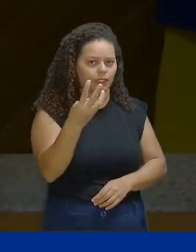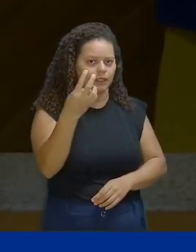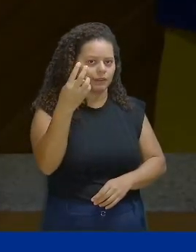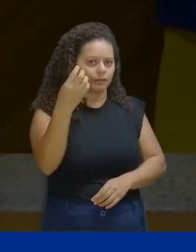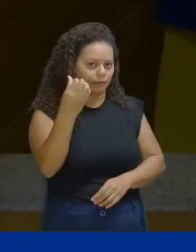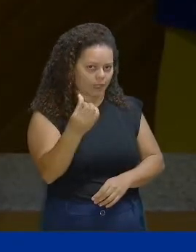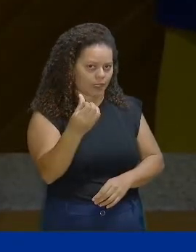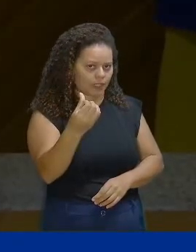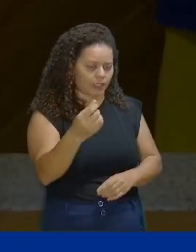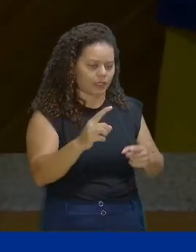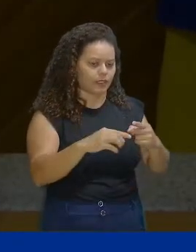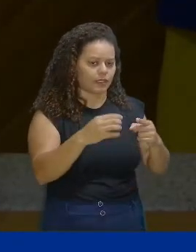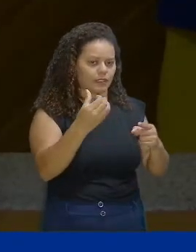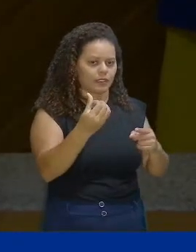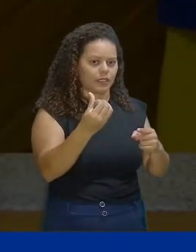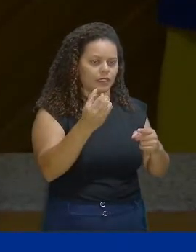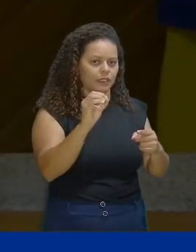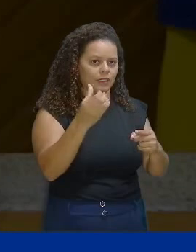0601-636 e